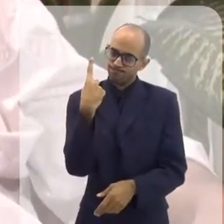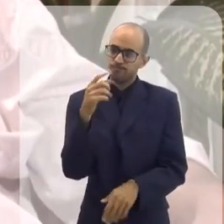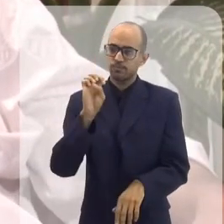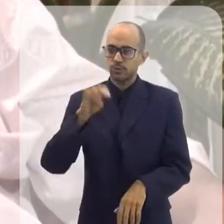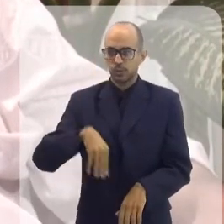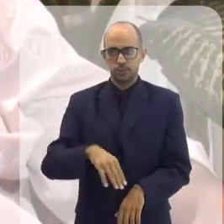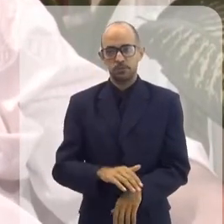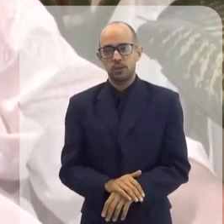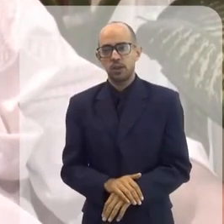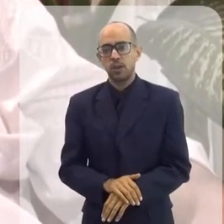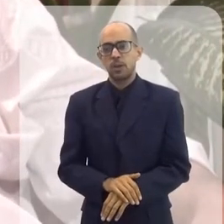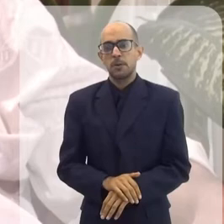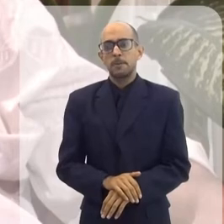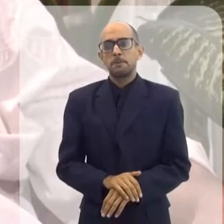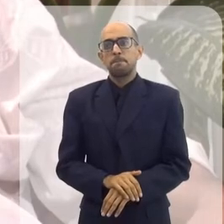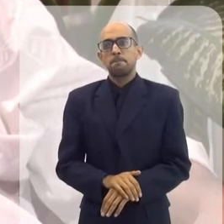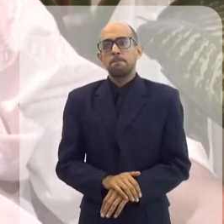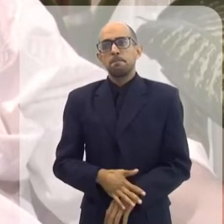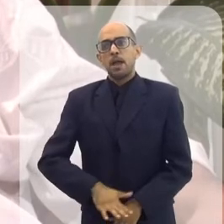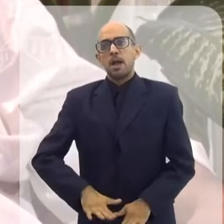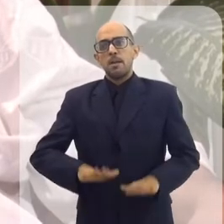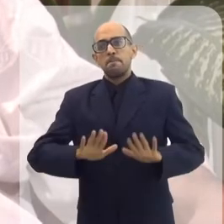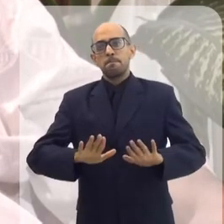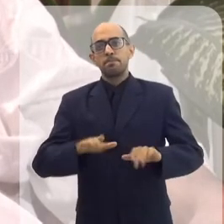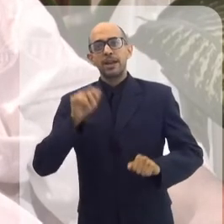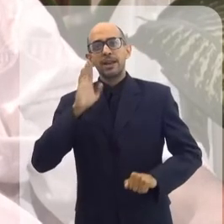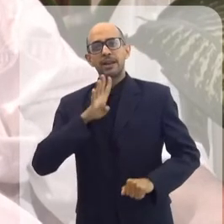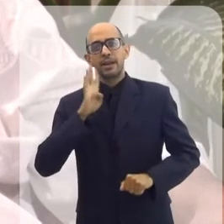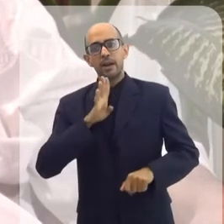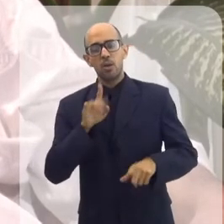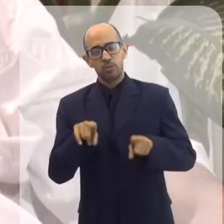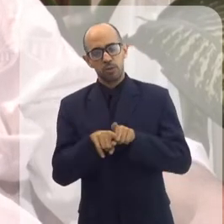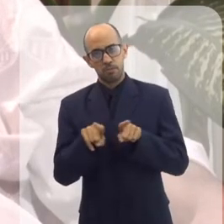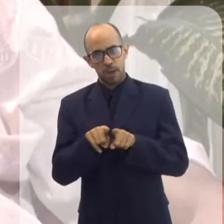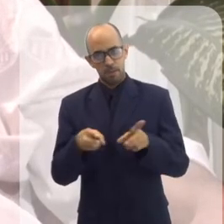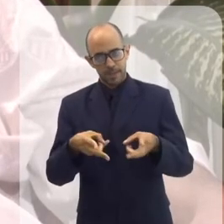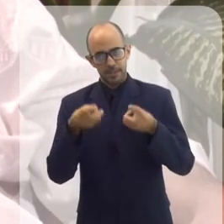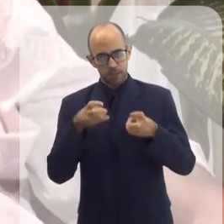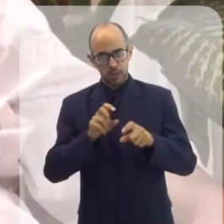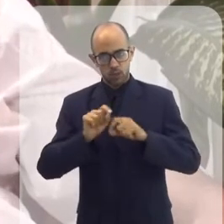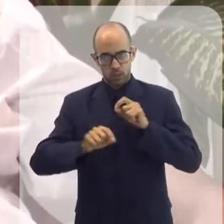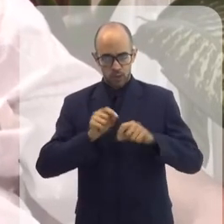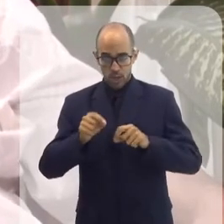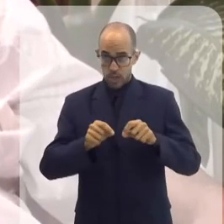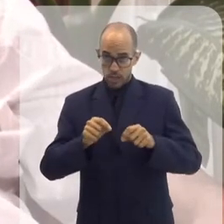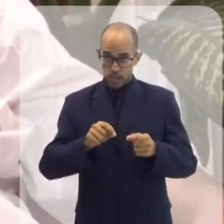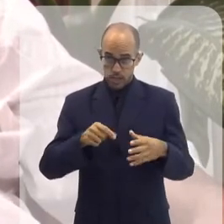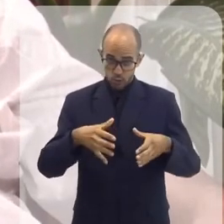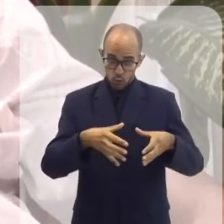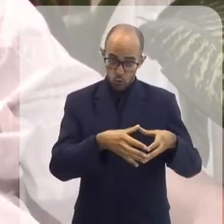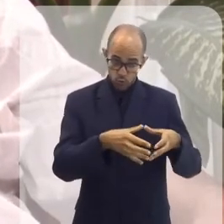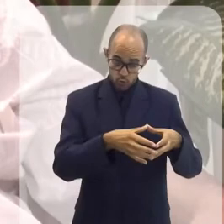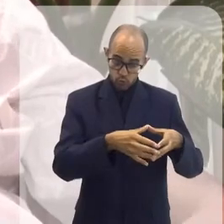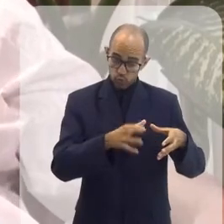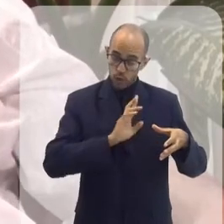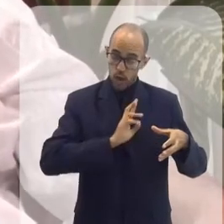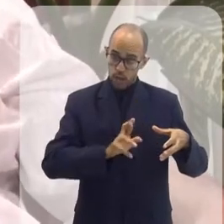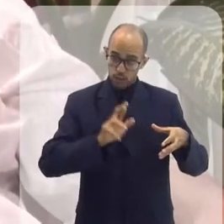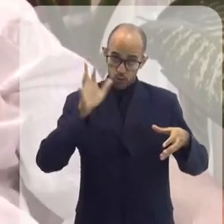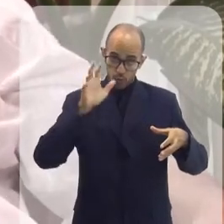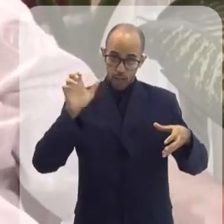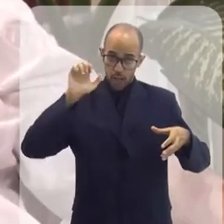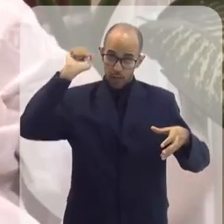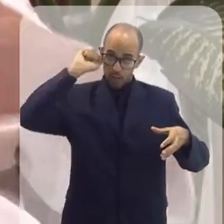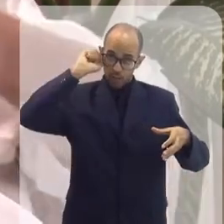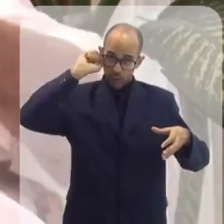sim agora é legal também a gente observar que essas religiões de